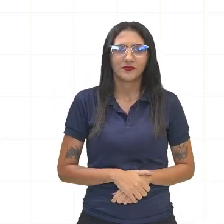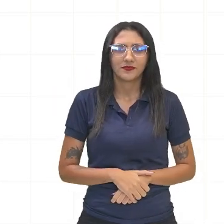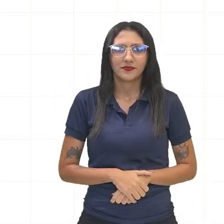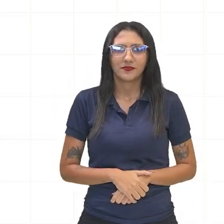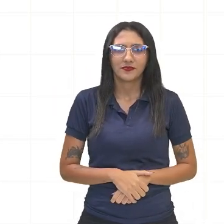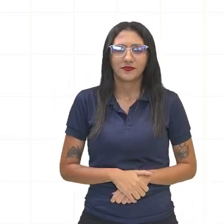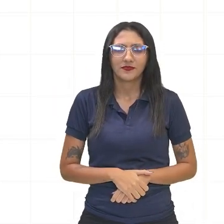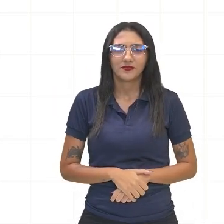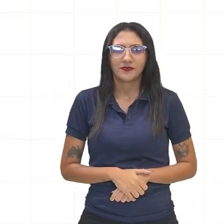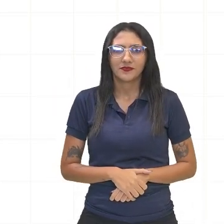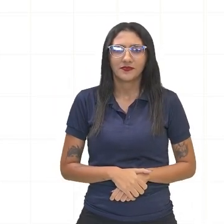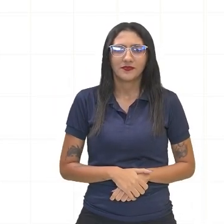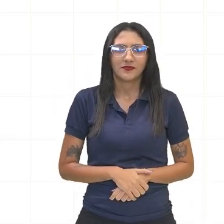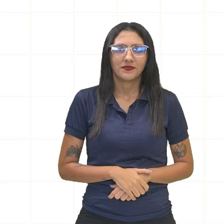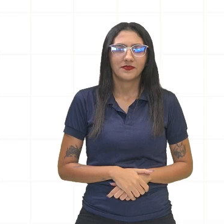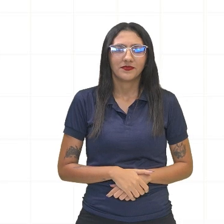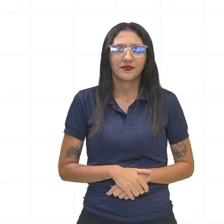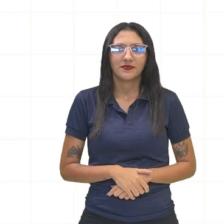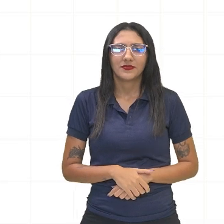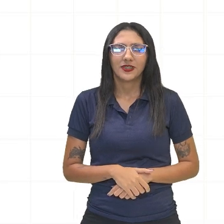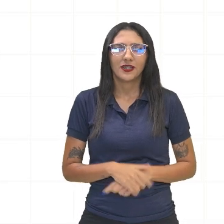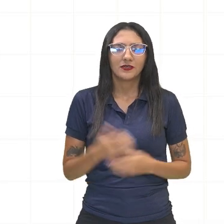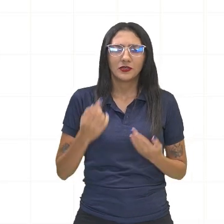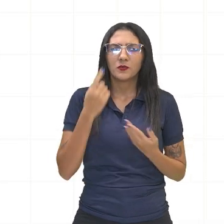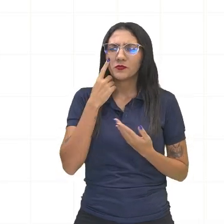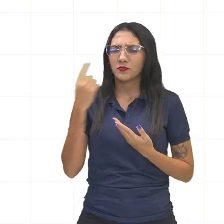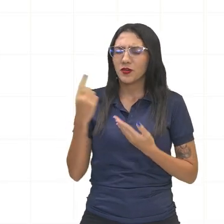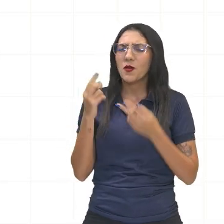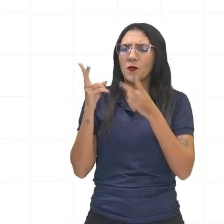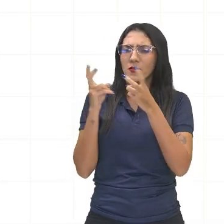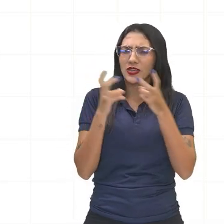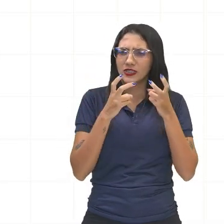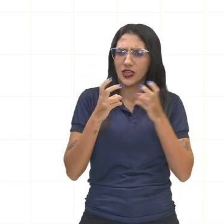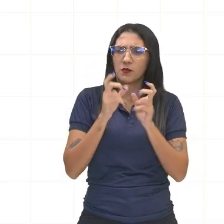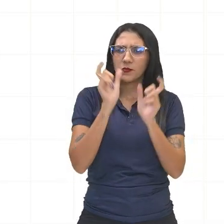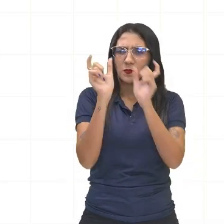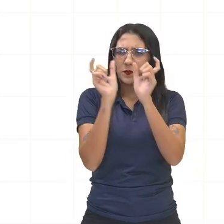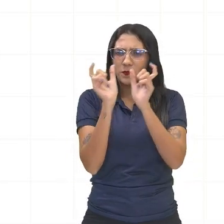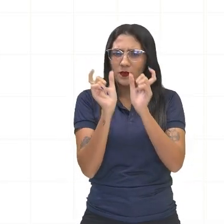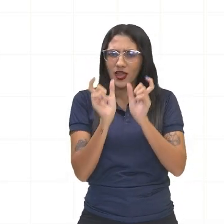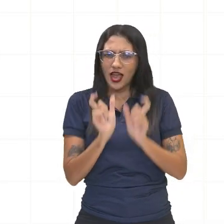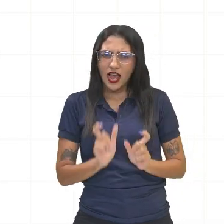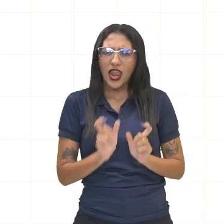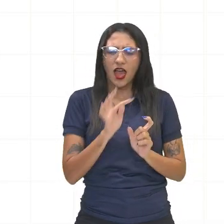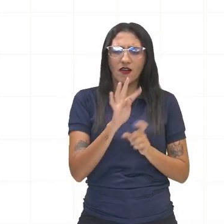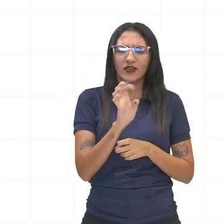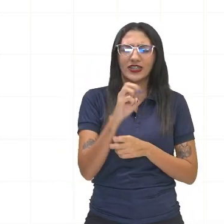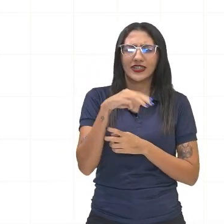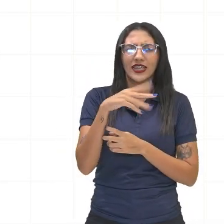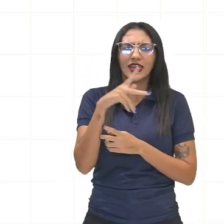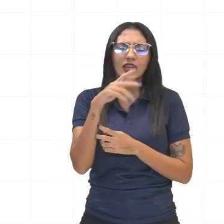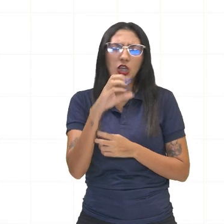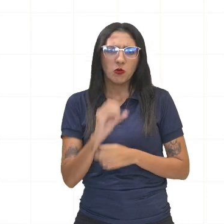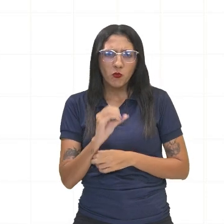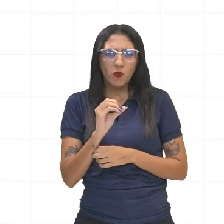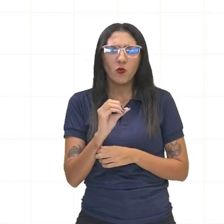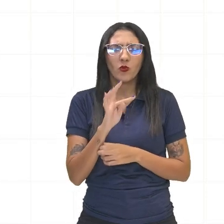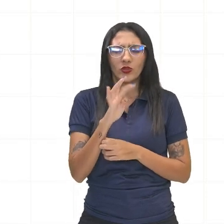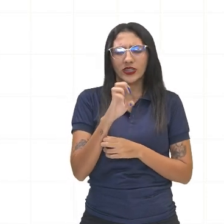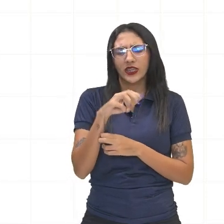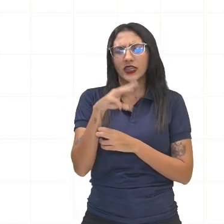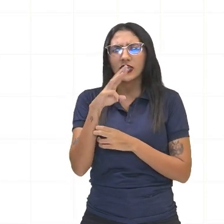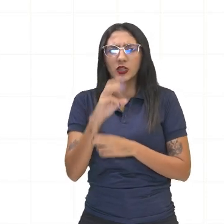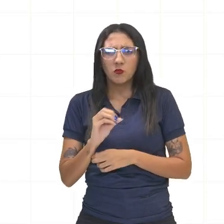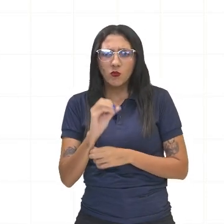tempo, tempo, vou te fazer um pedido. Tempo, tempo, tempo, tempo, compositor, então, de